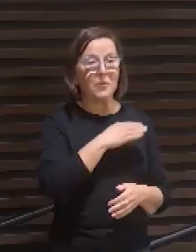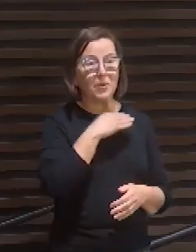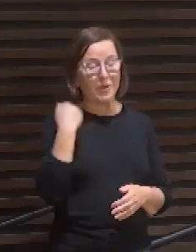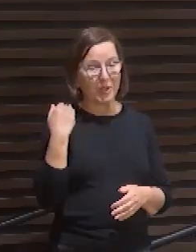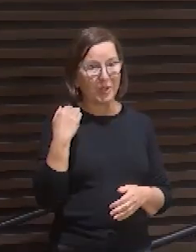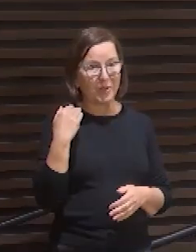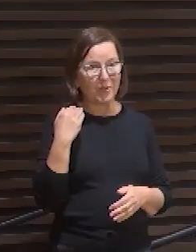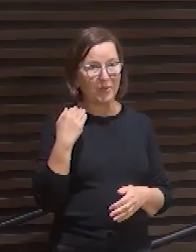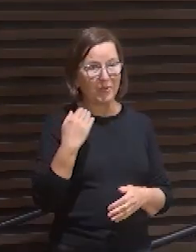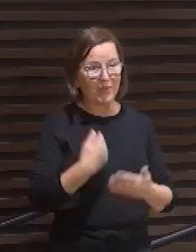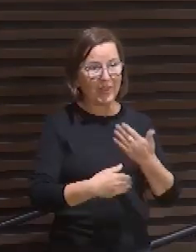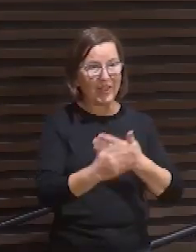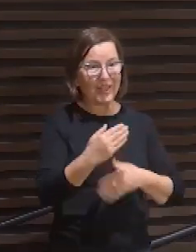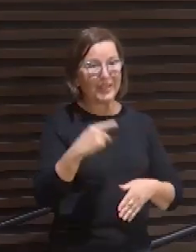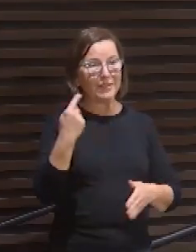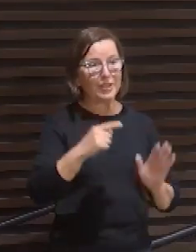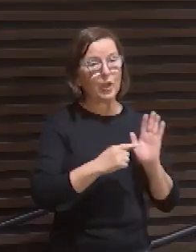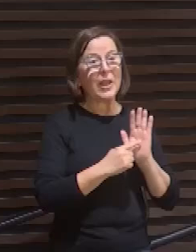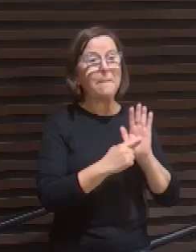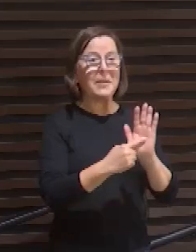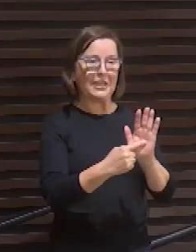seu representante.